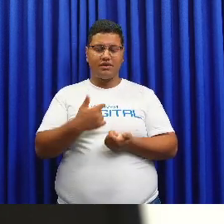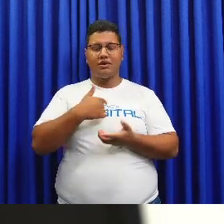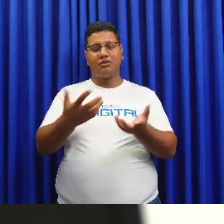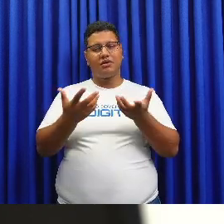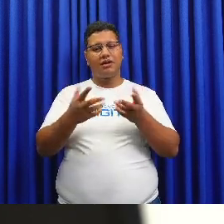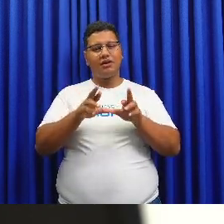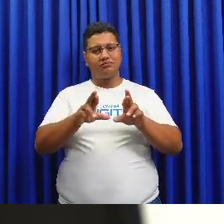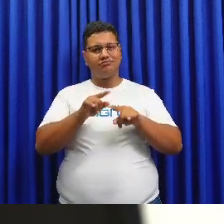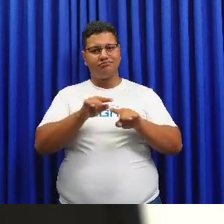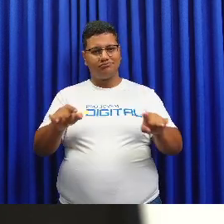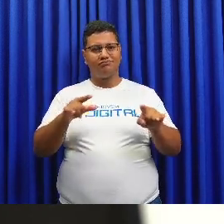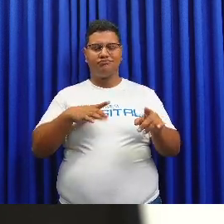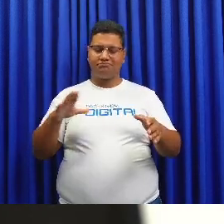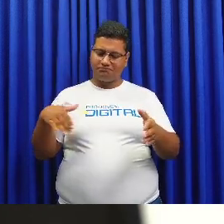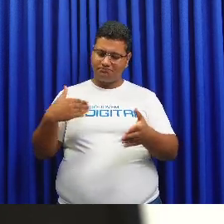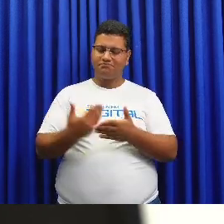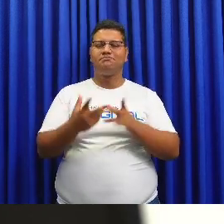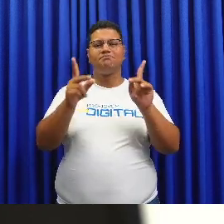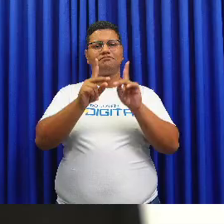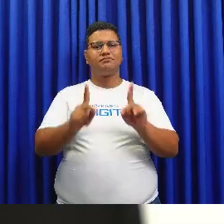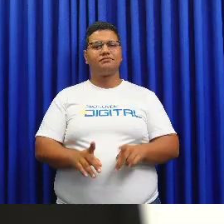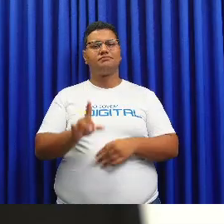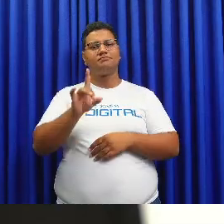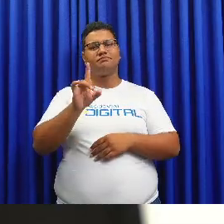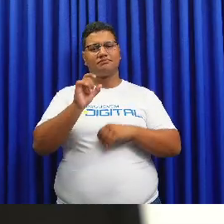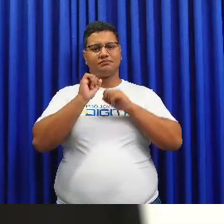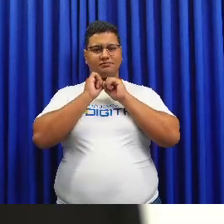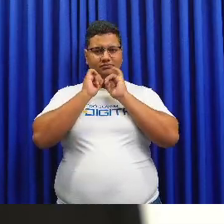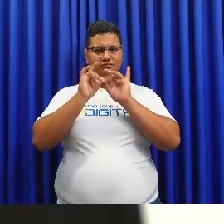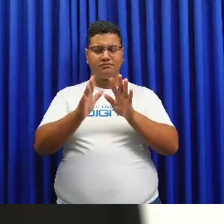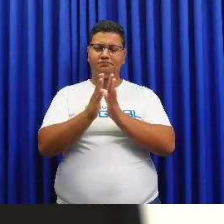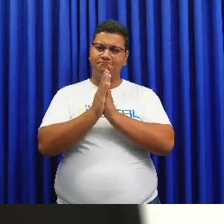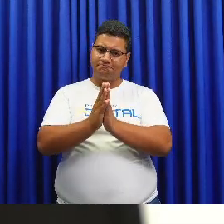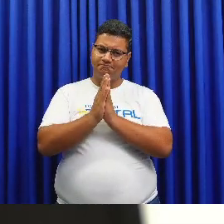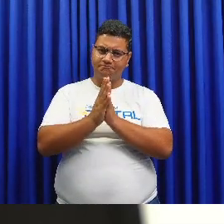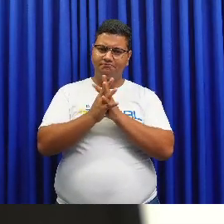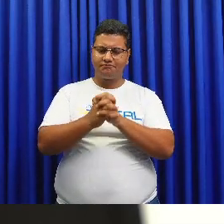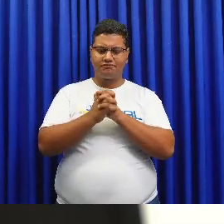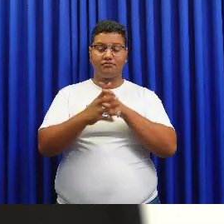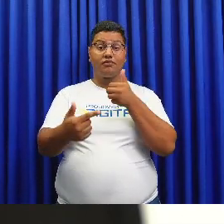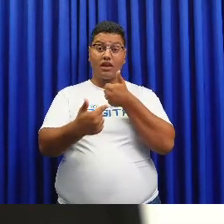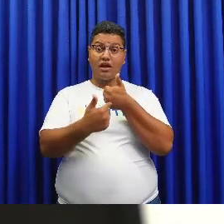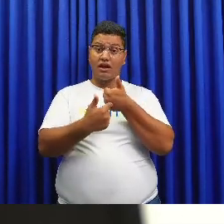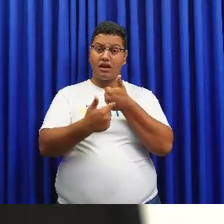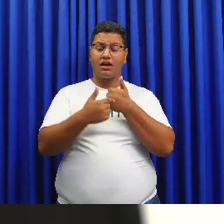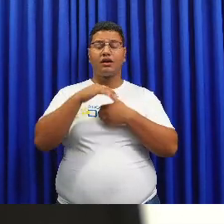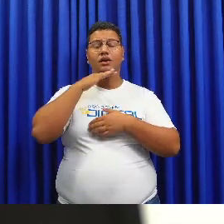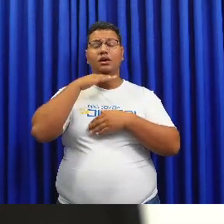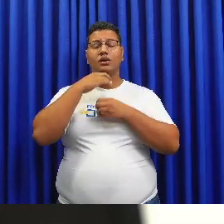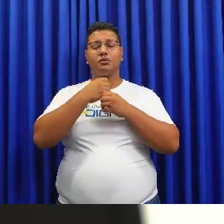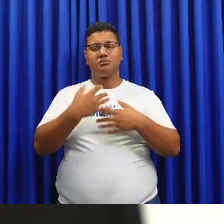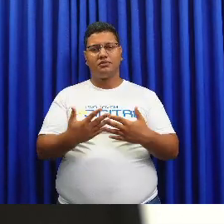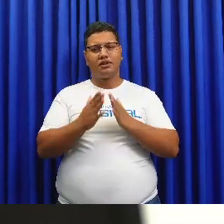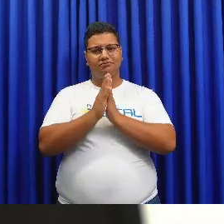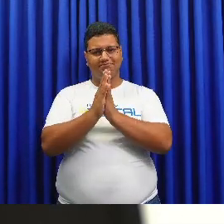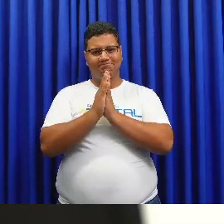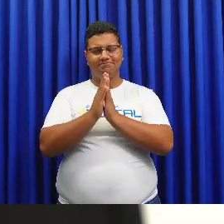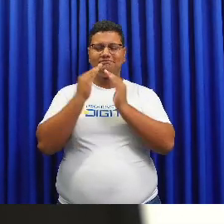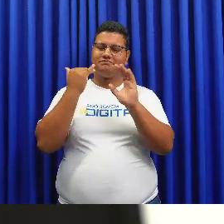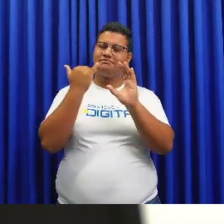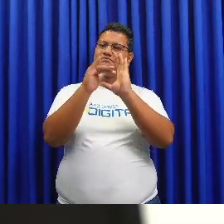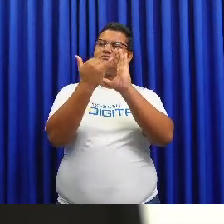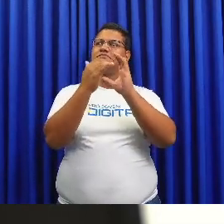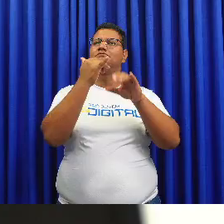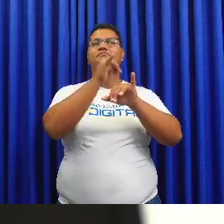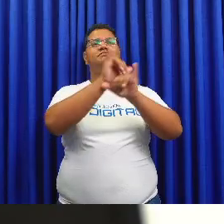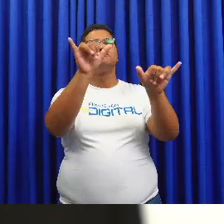que você fique na paz, fique com Deus, por favor. Deixe o seu like, o seu comentário, compartilhe